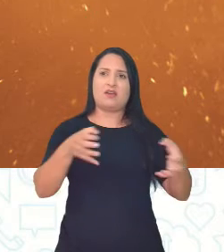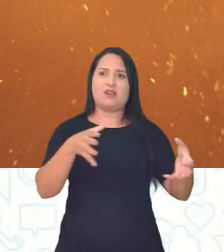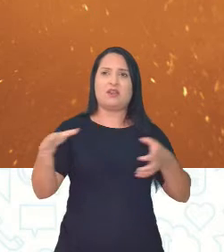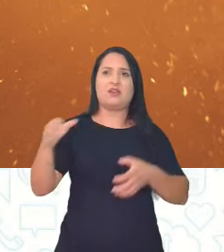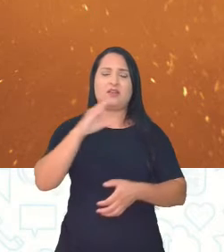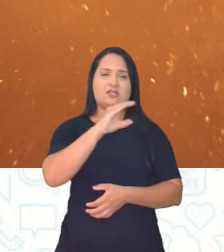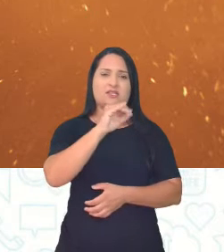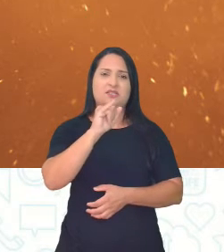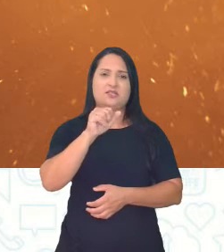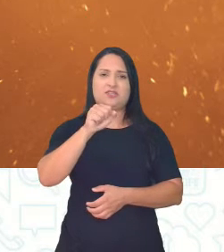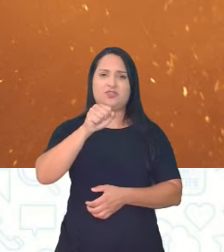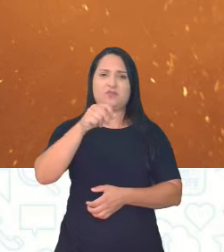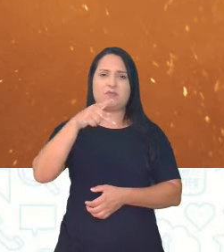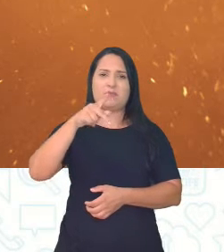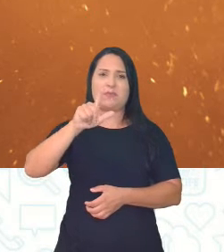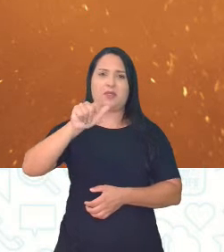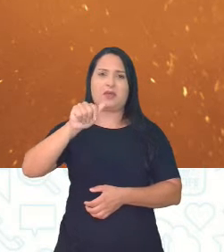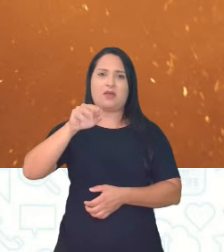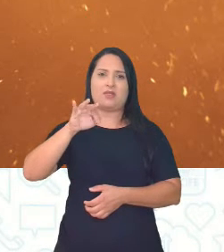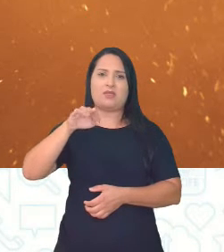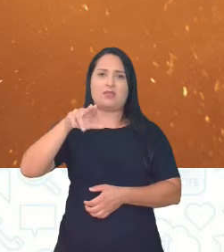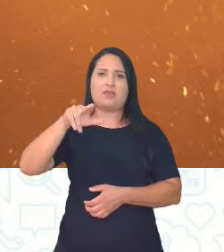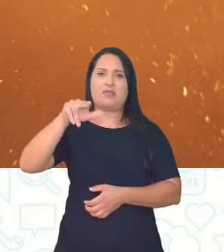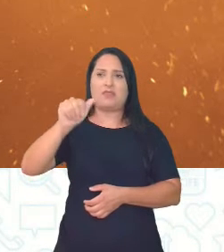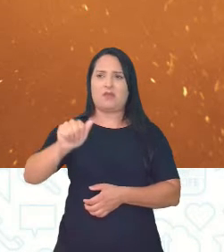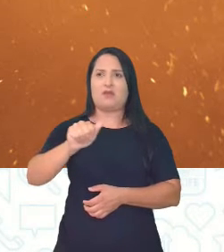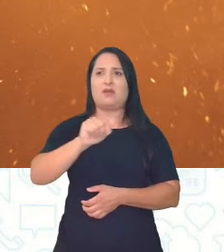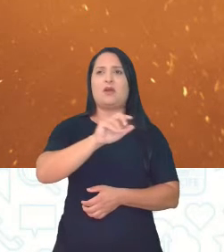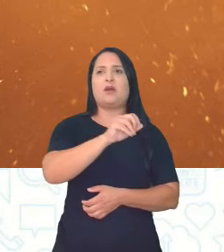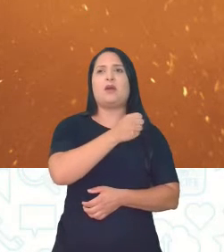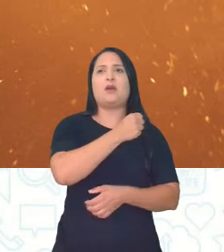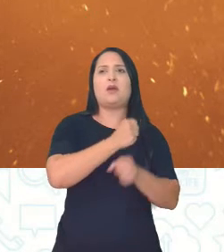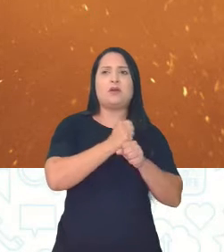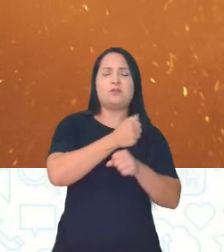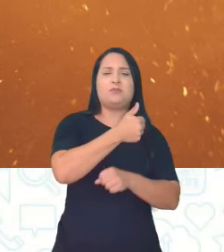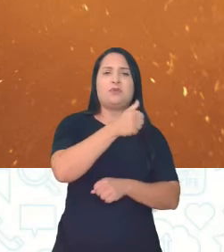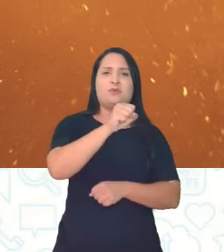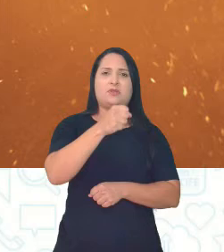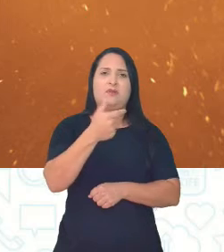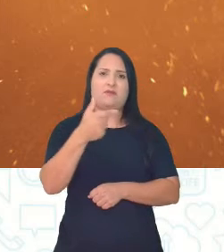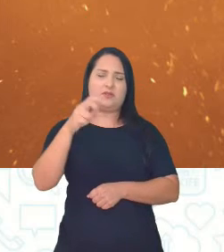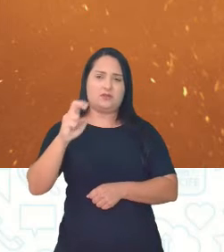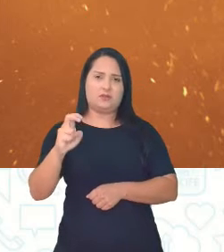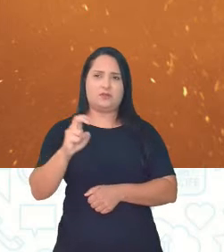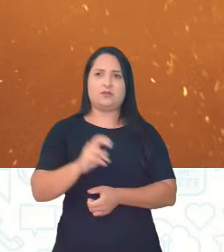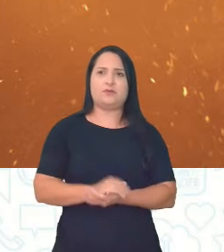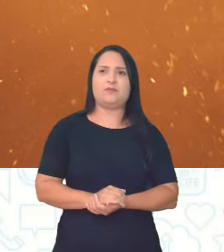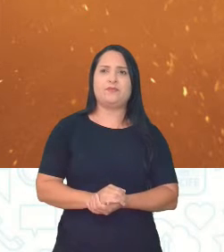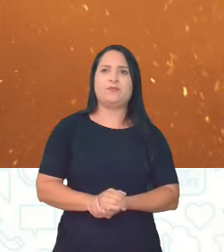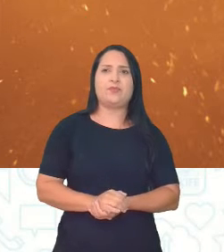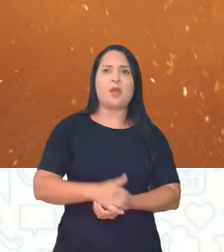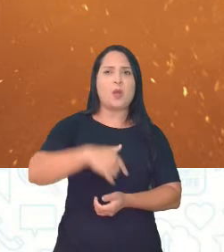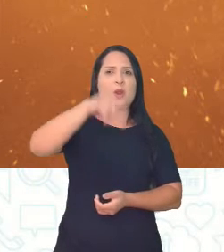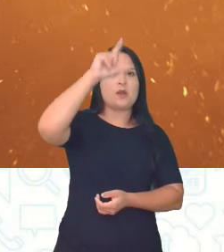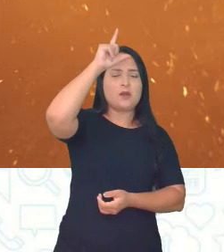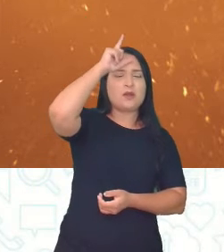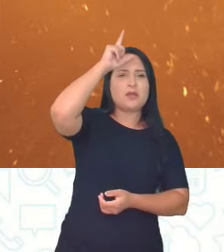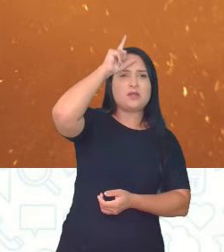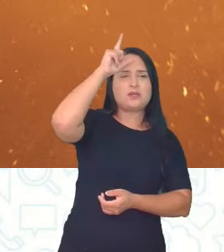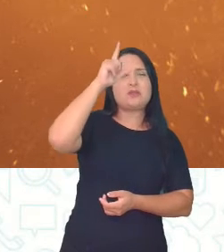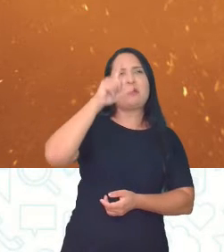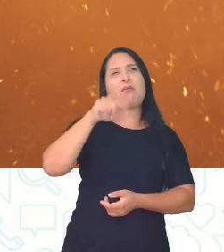Cisplatina, em 1825. Os líderes da província da Cisplatina, né, que é mais ou menos naquela região ali do